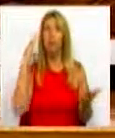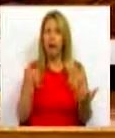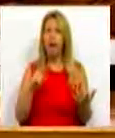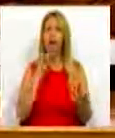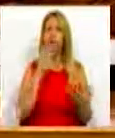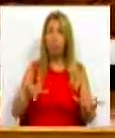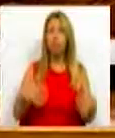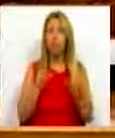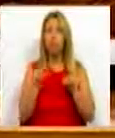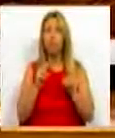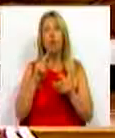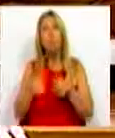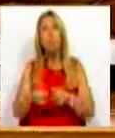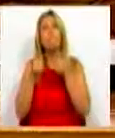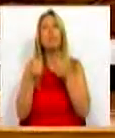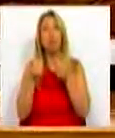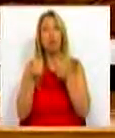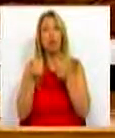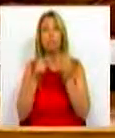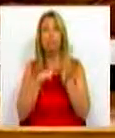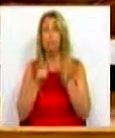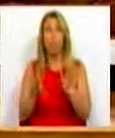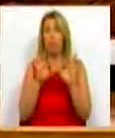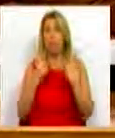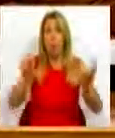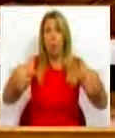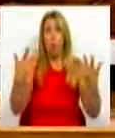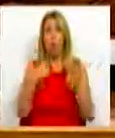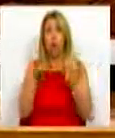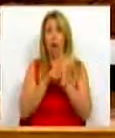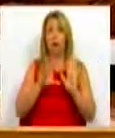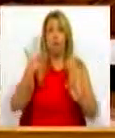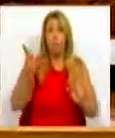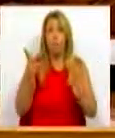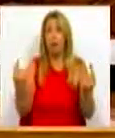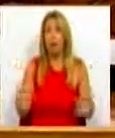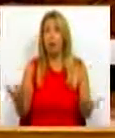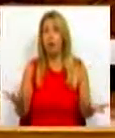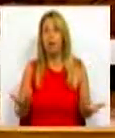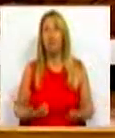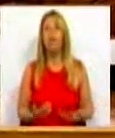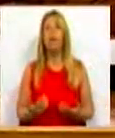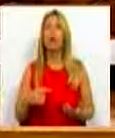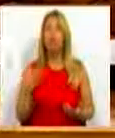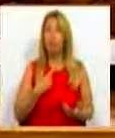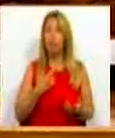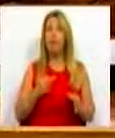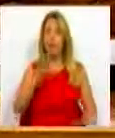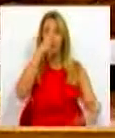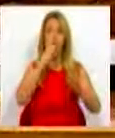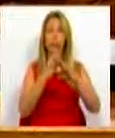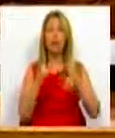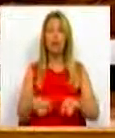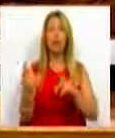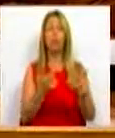atual figurino, como aliás é normal que suceda em qualquer dispositivo legal no nosso país. Não podemos deixar de nos empenhar neste debate.